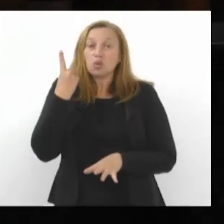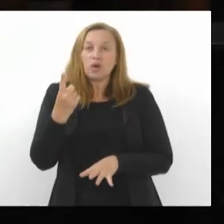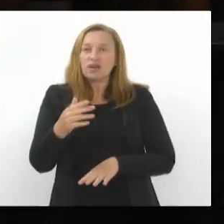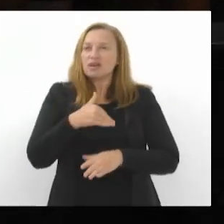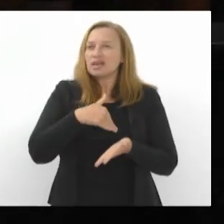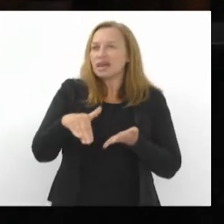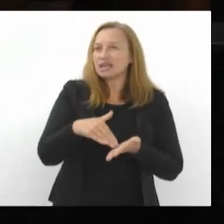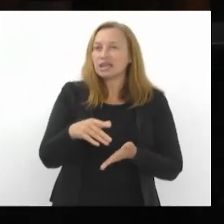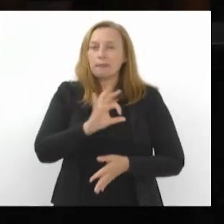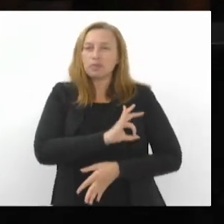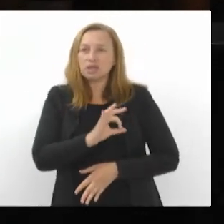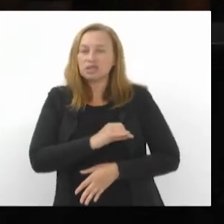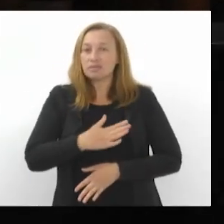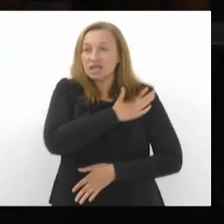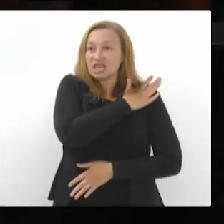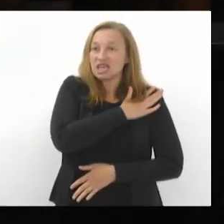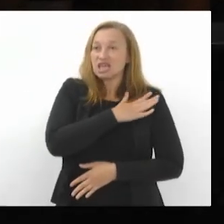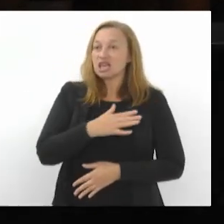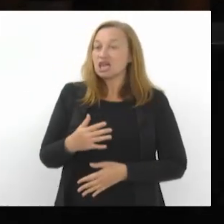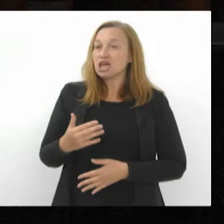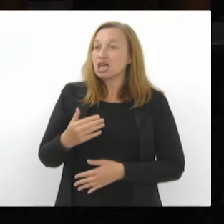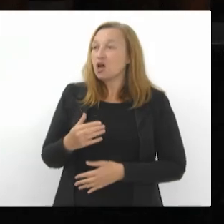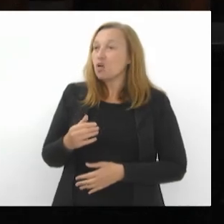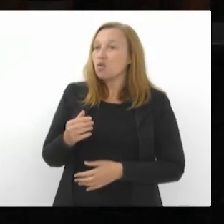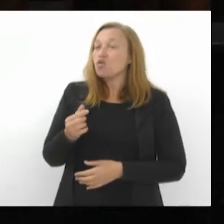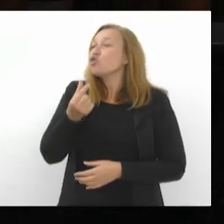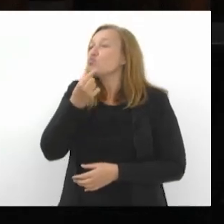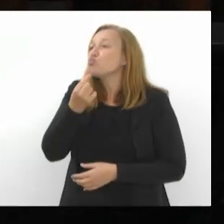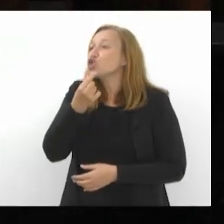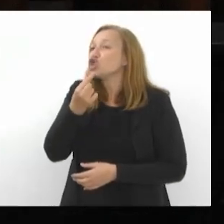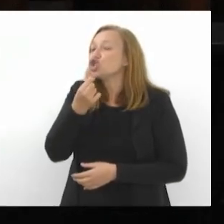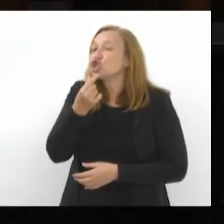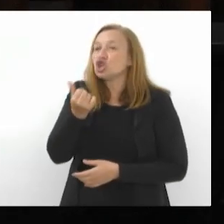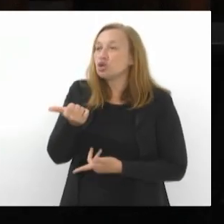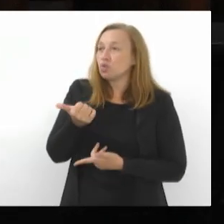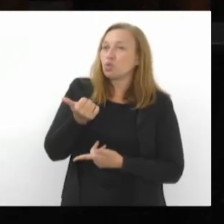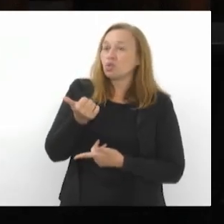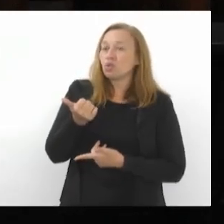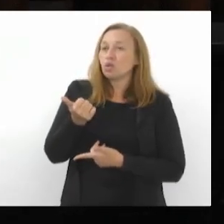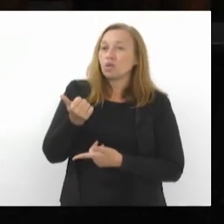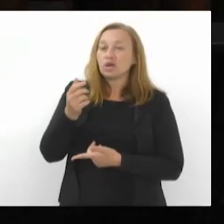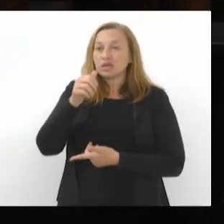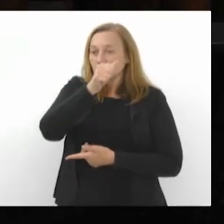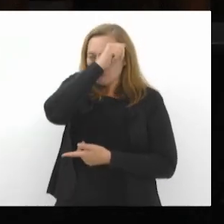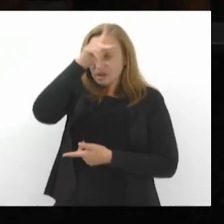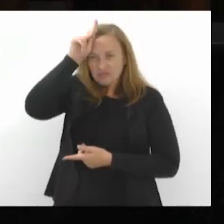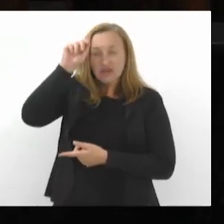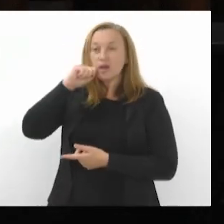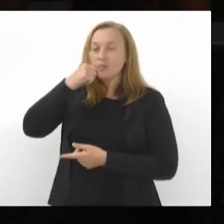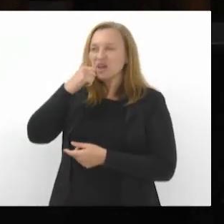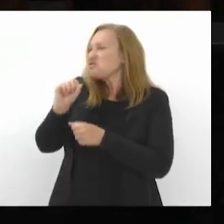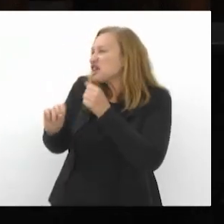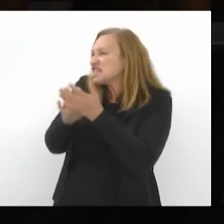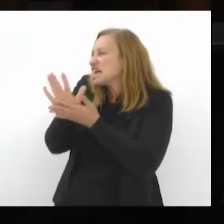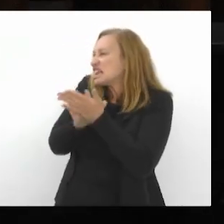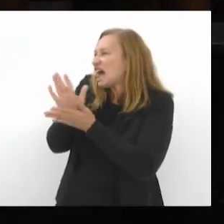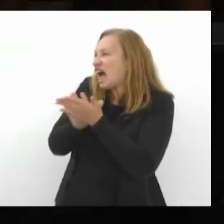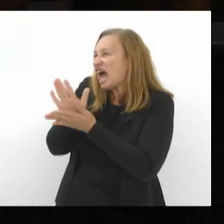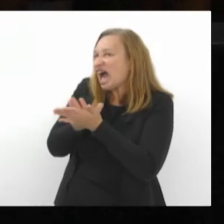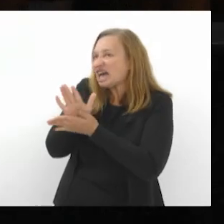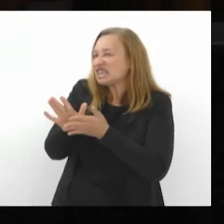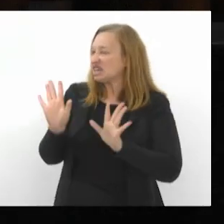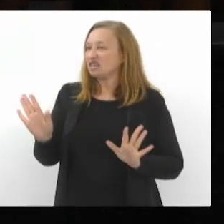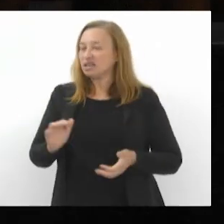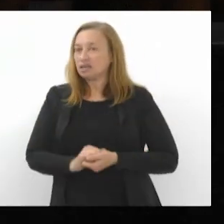Polícia Militar, que é um puxa-saco do Eduardo Paes e que não atendia nada, não fazia nada, vivia dando canetada em salinha com